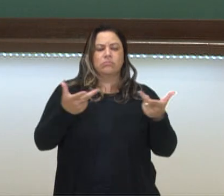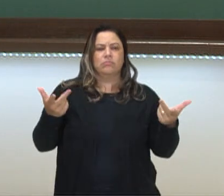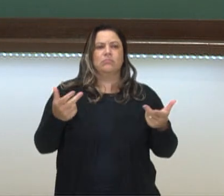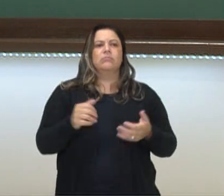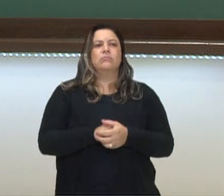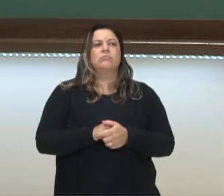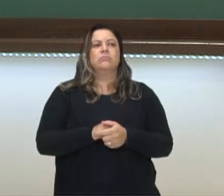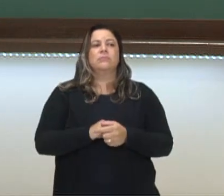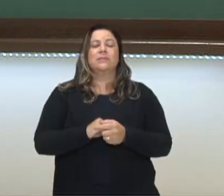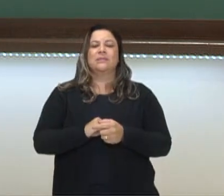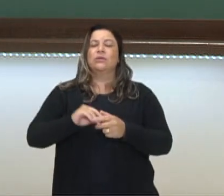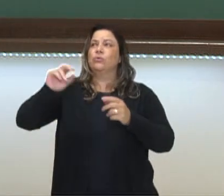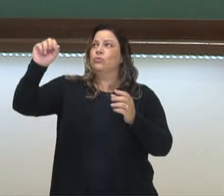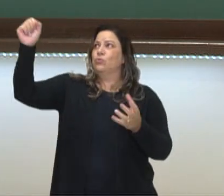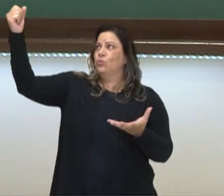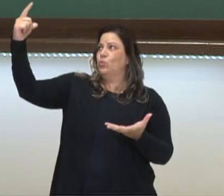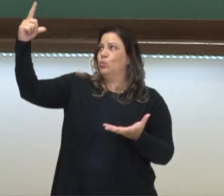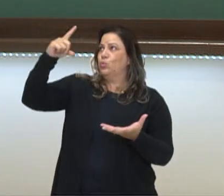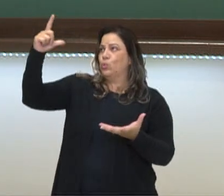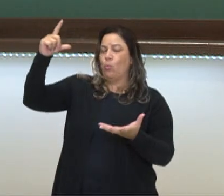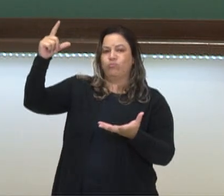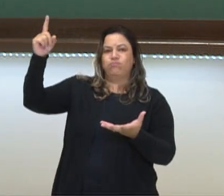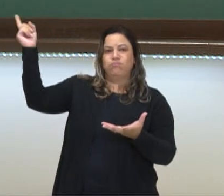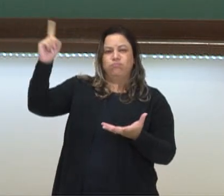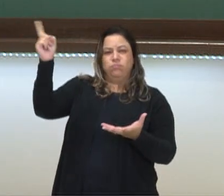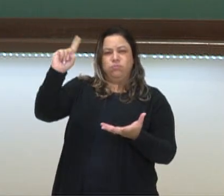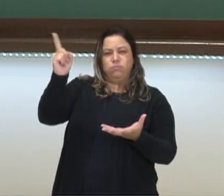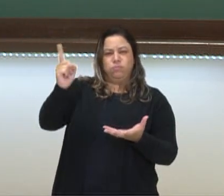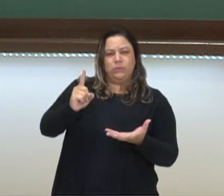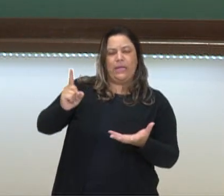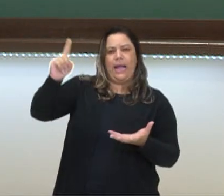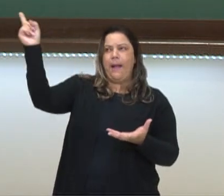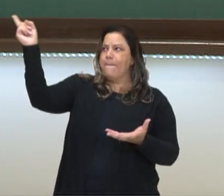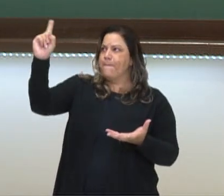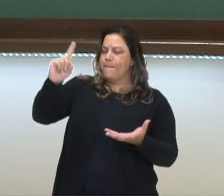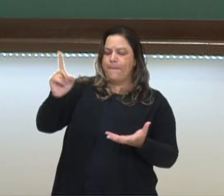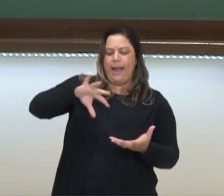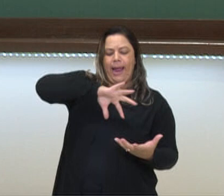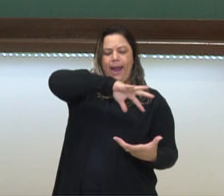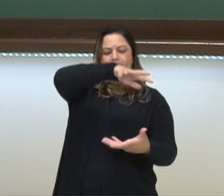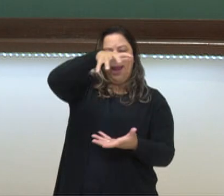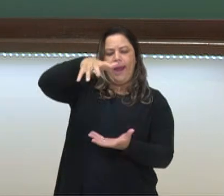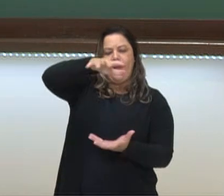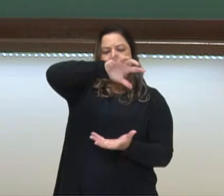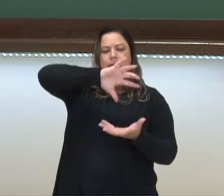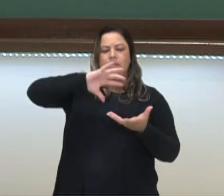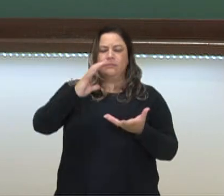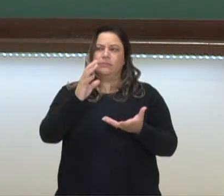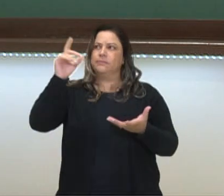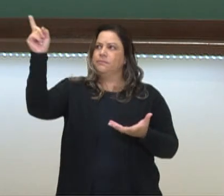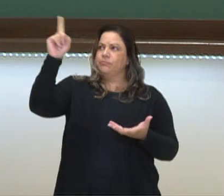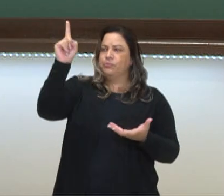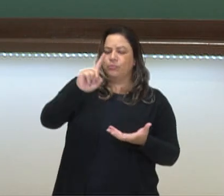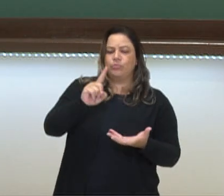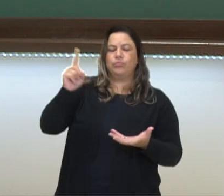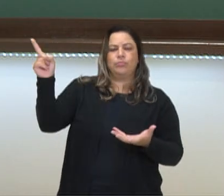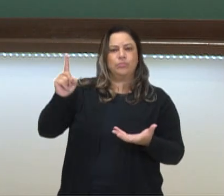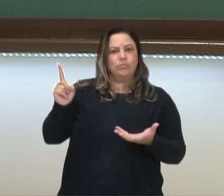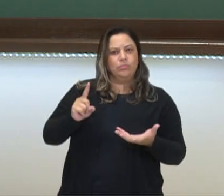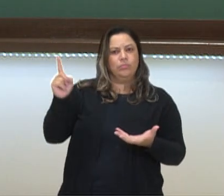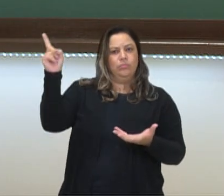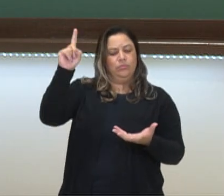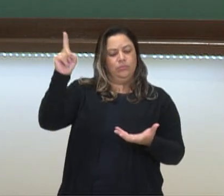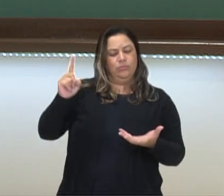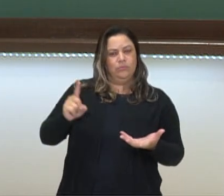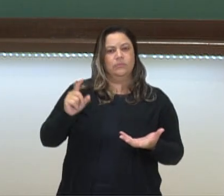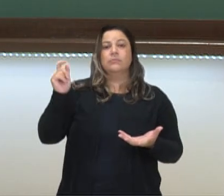da radiação que chega até o nosso planeta, em função dos processos naturais do Sol. E isso vai fazer com